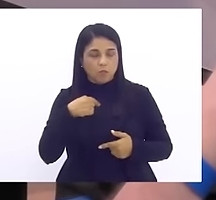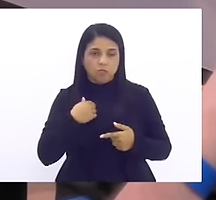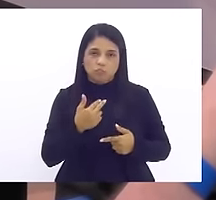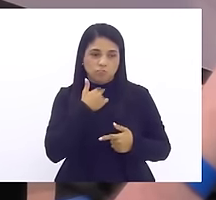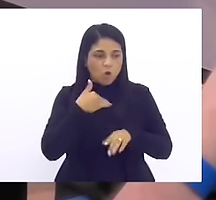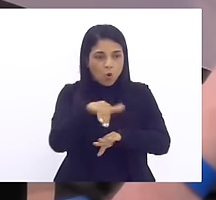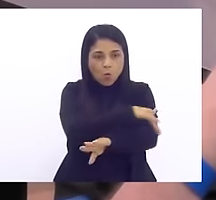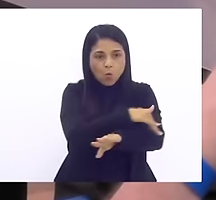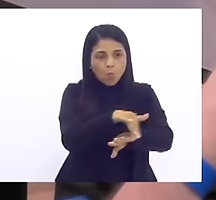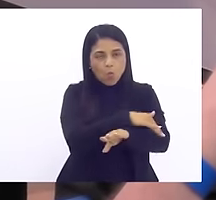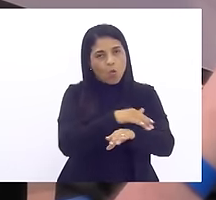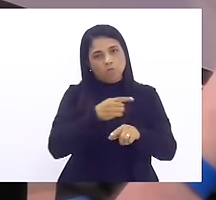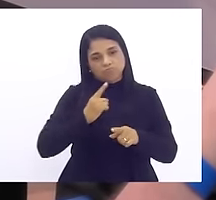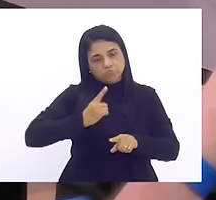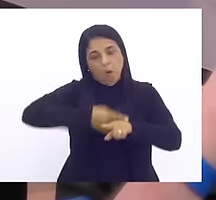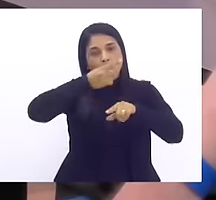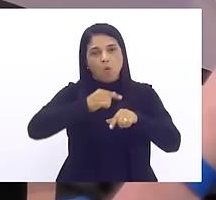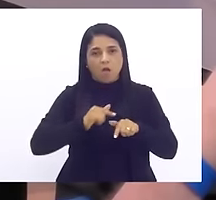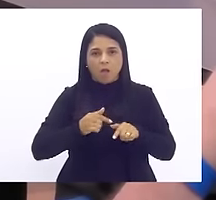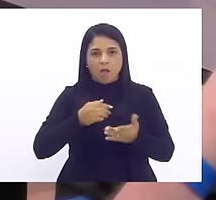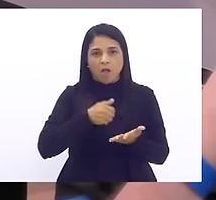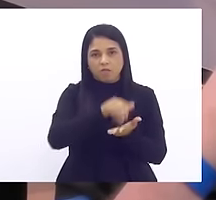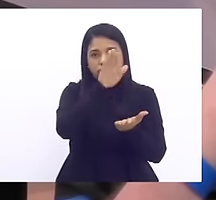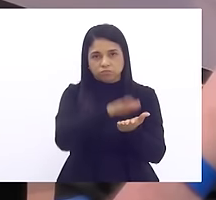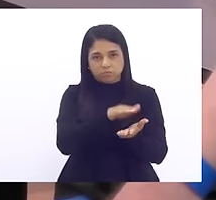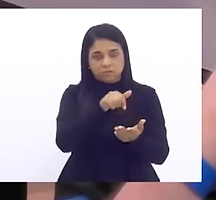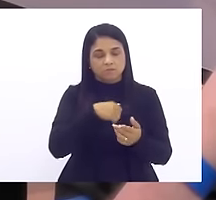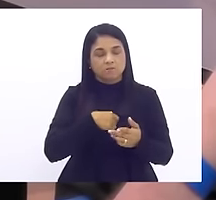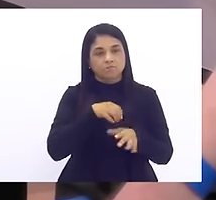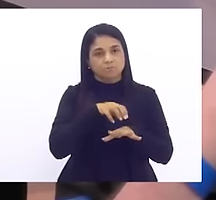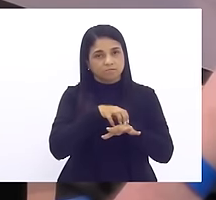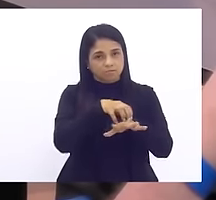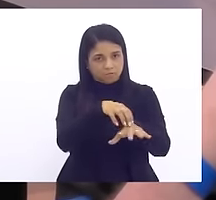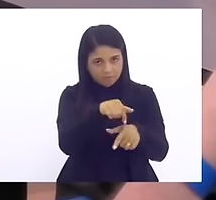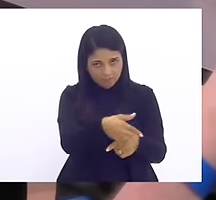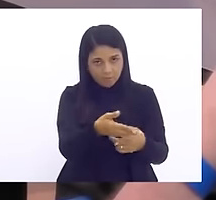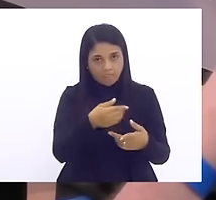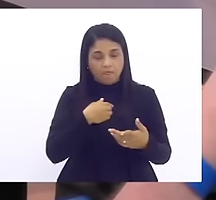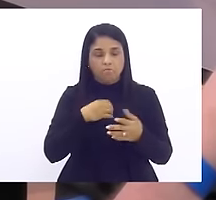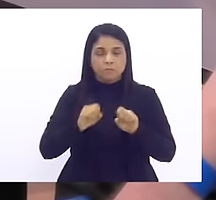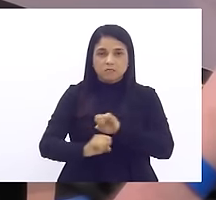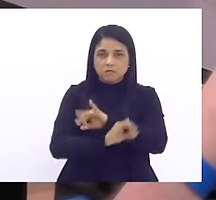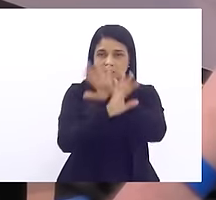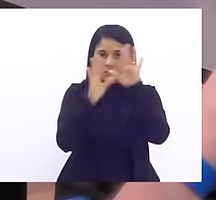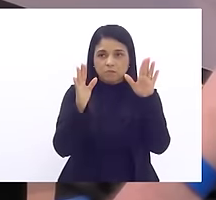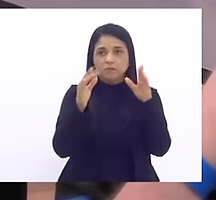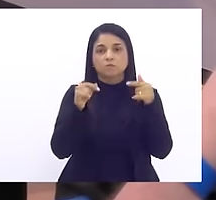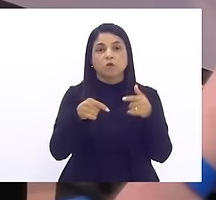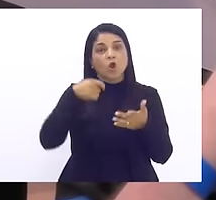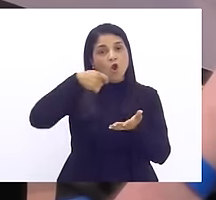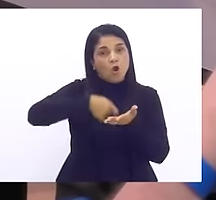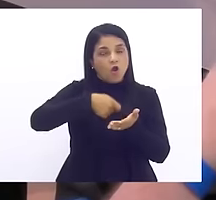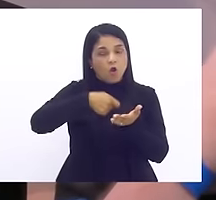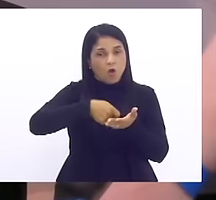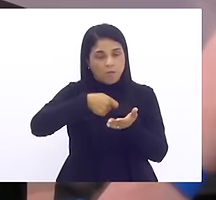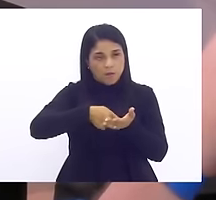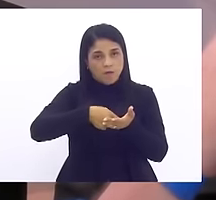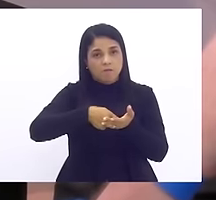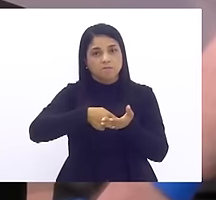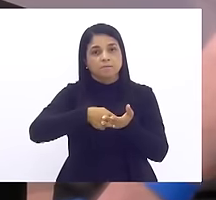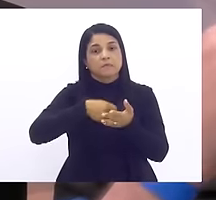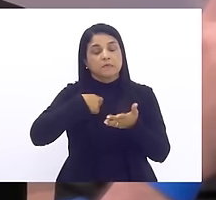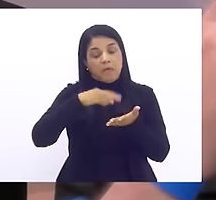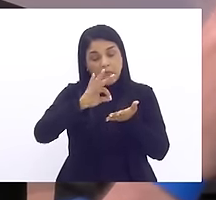atuar ninguém e nos altos de infração de trânsito isso aí fica é até para esclarecimento causas venham a cobrar ele tem que vir